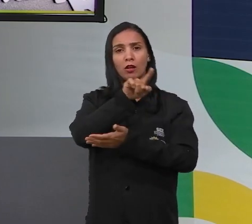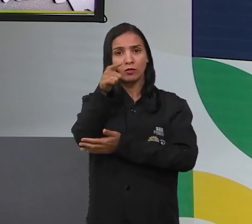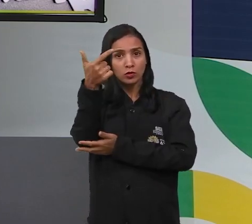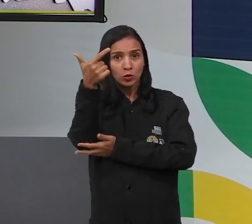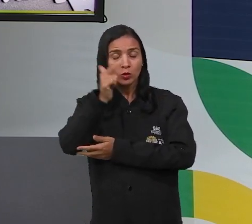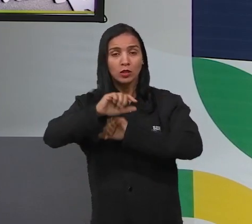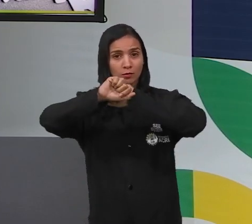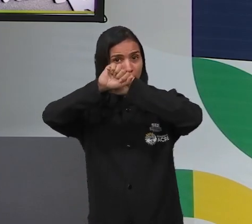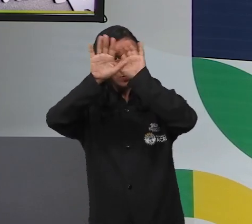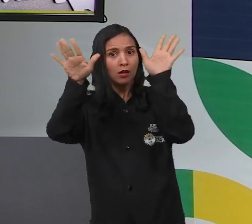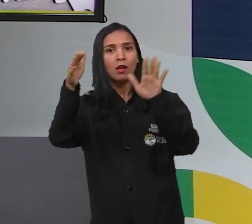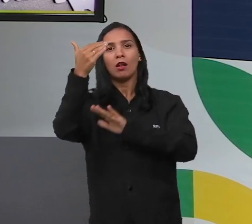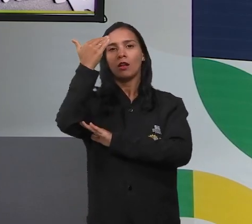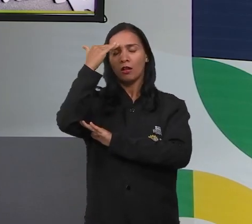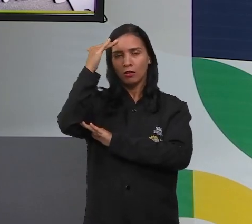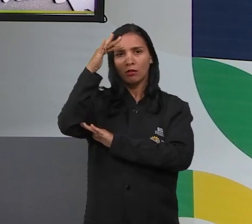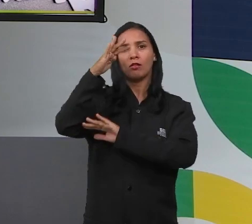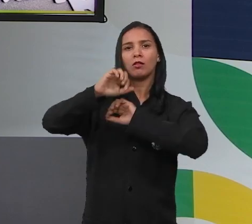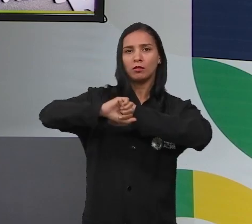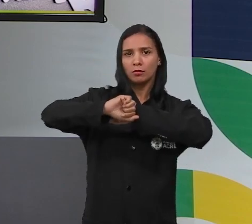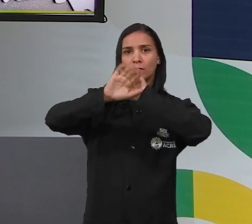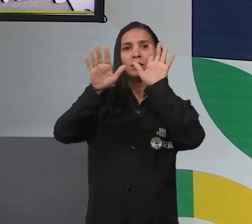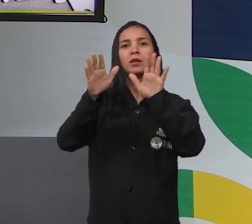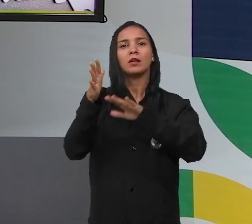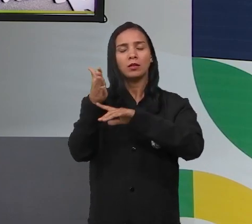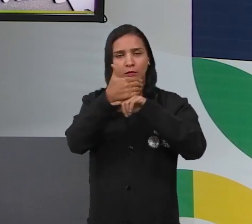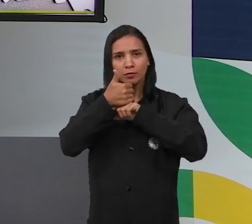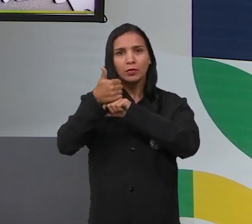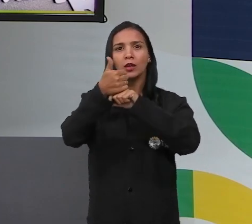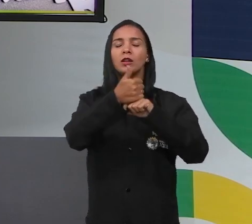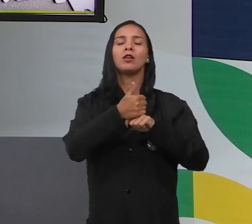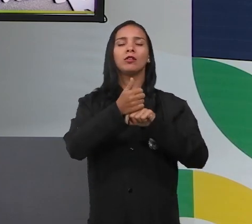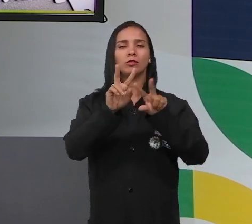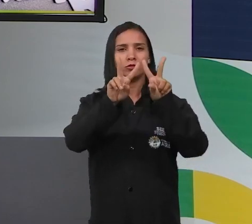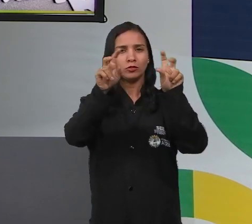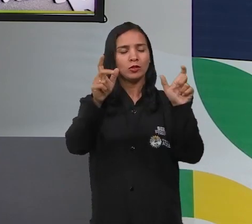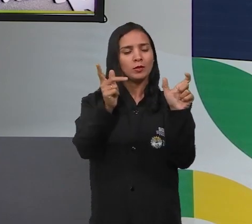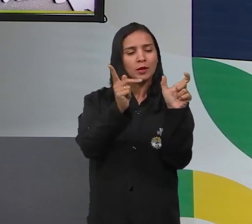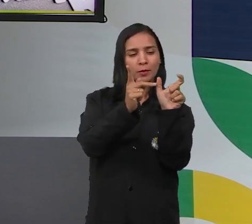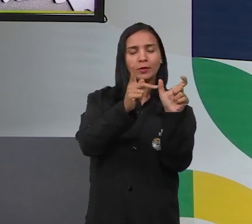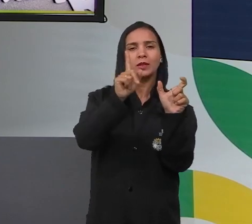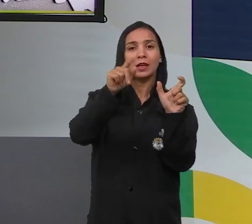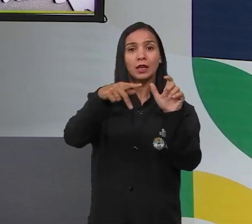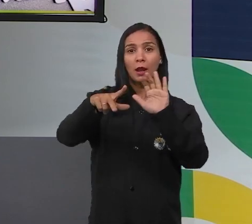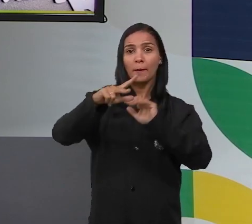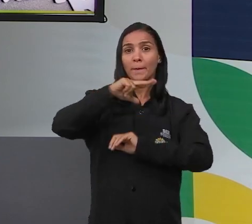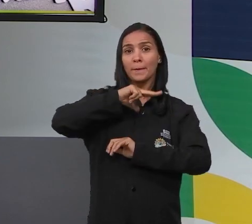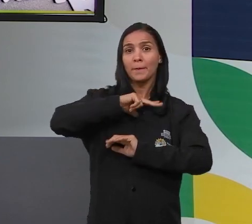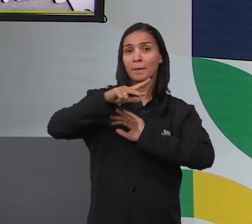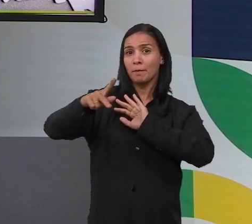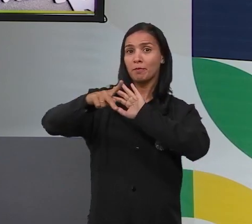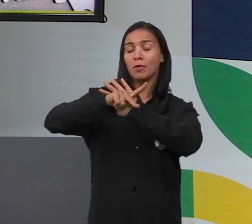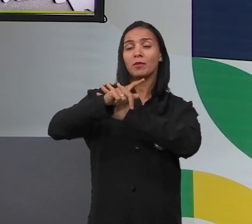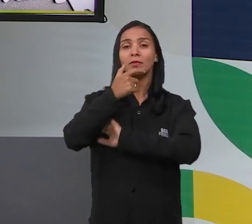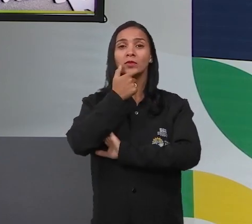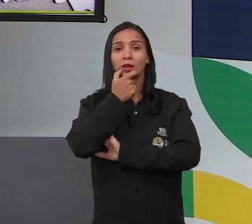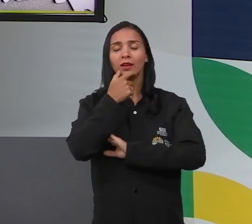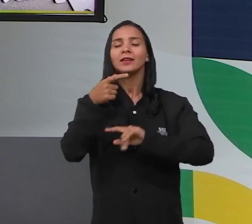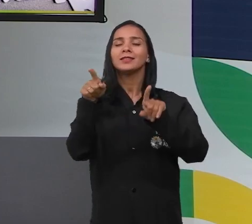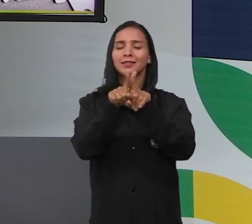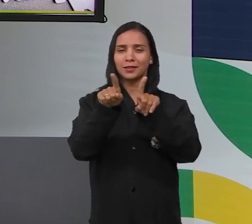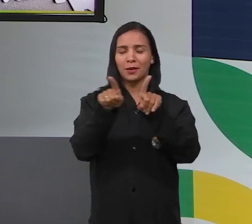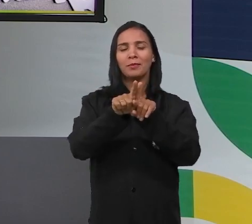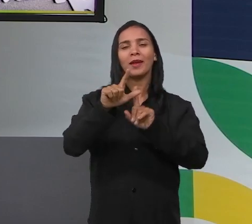melhor em relação a essas preposições que são uma particularidade da língua inglesa e que também tem